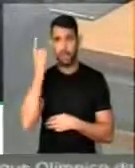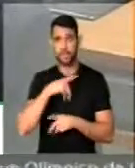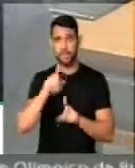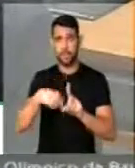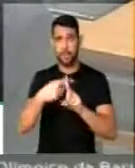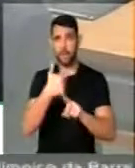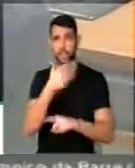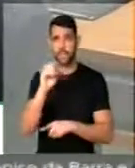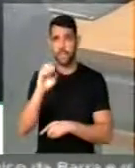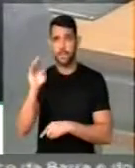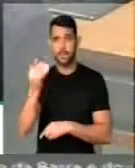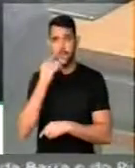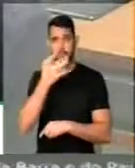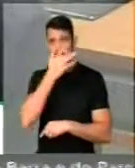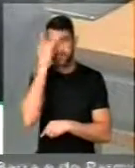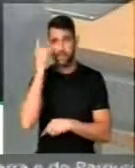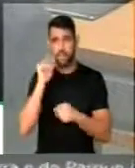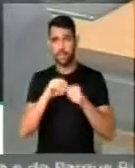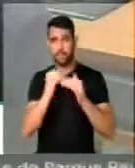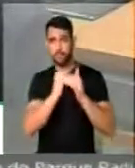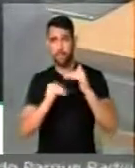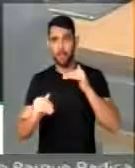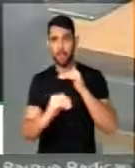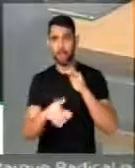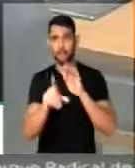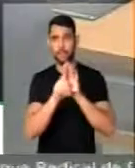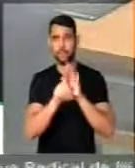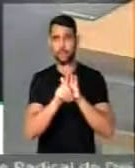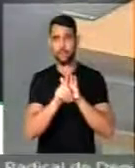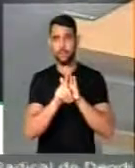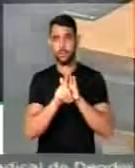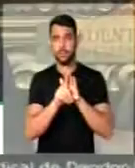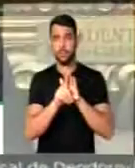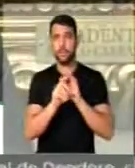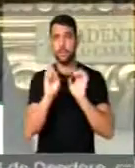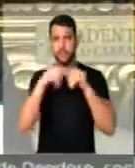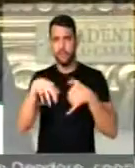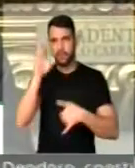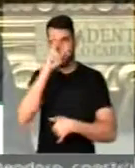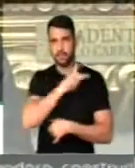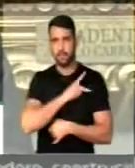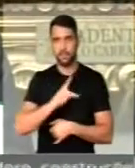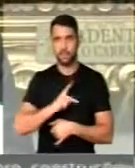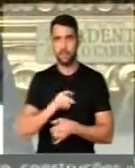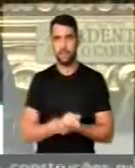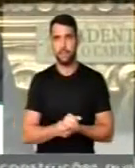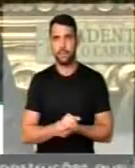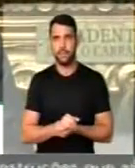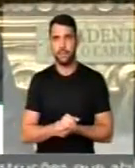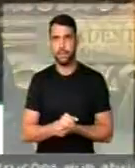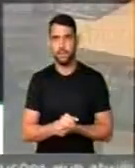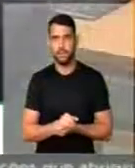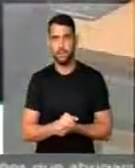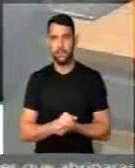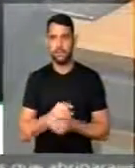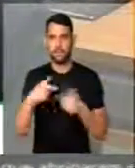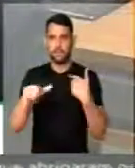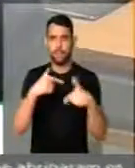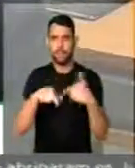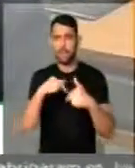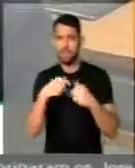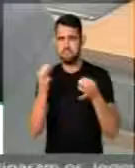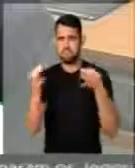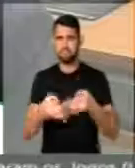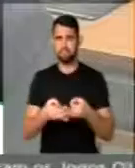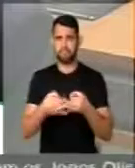dos mais de 20 milhões de subempregados. Só para concluir, senhor presidente. Esse trabalho muito